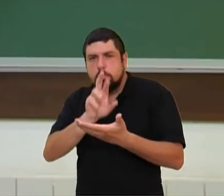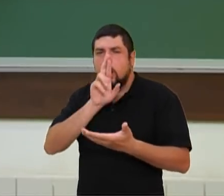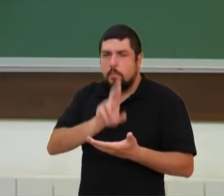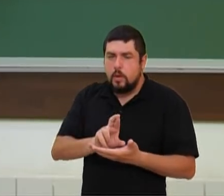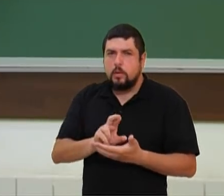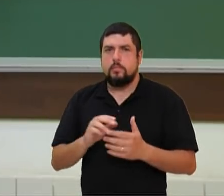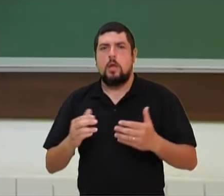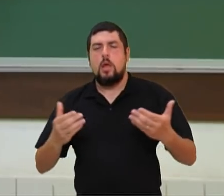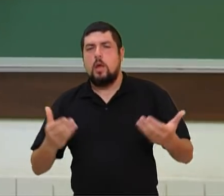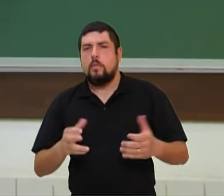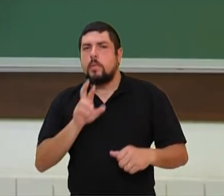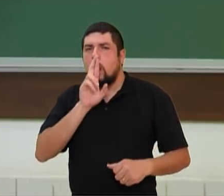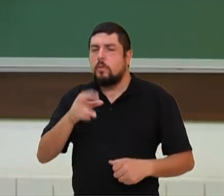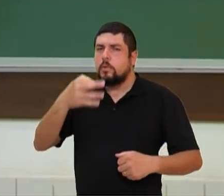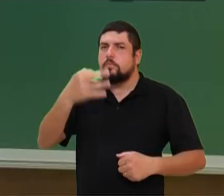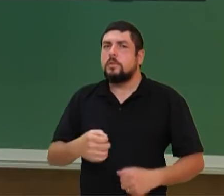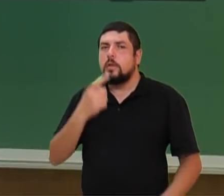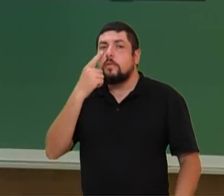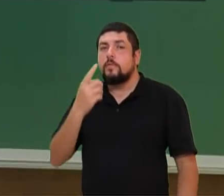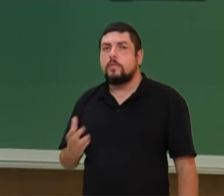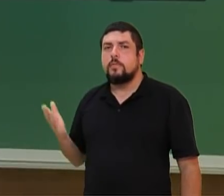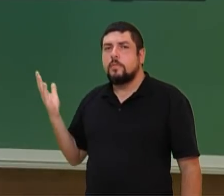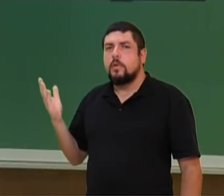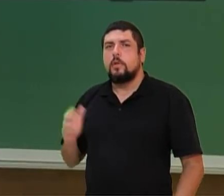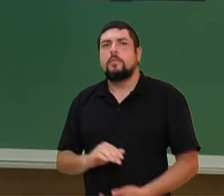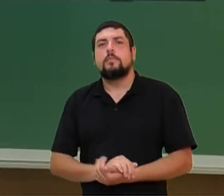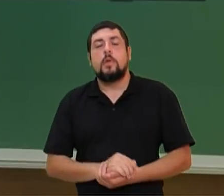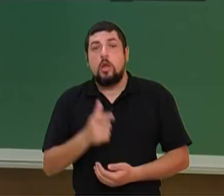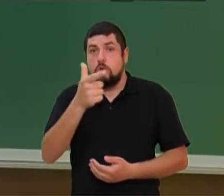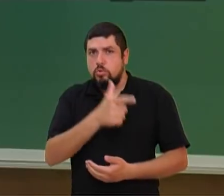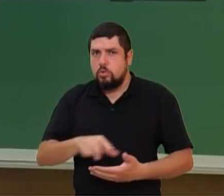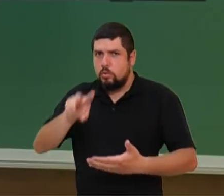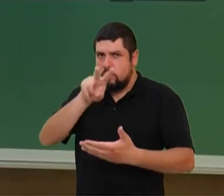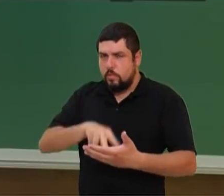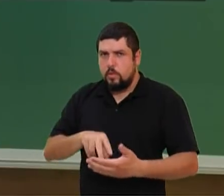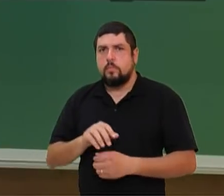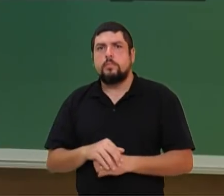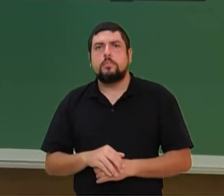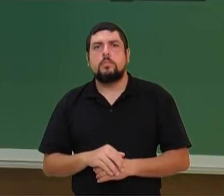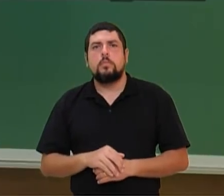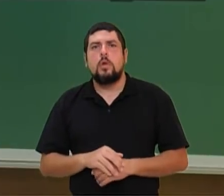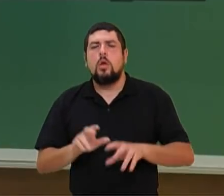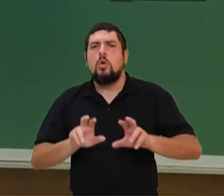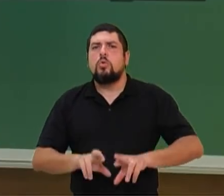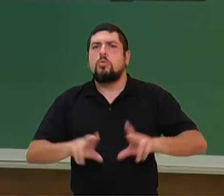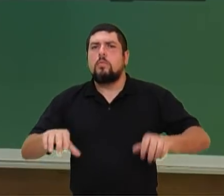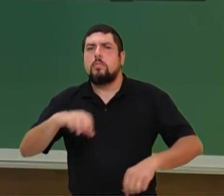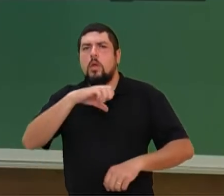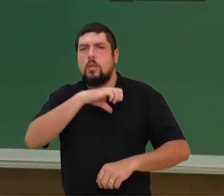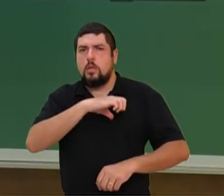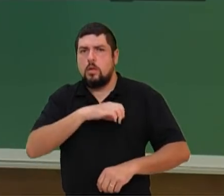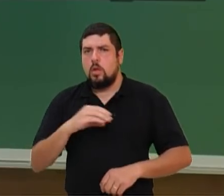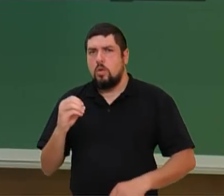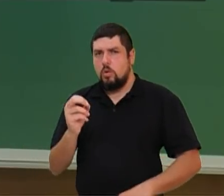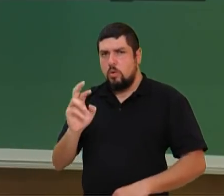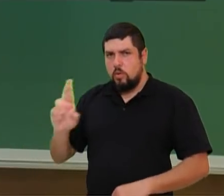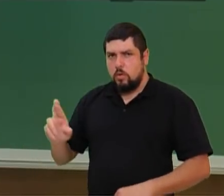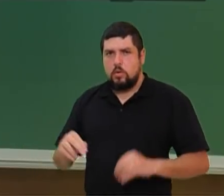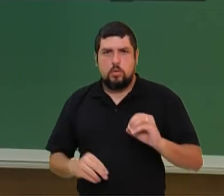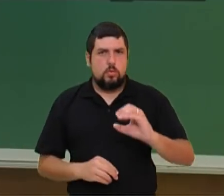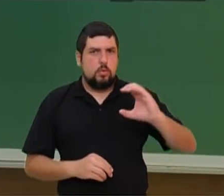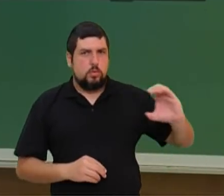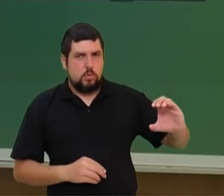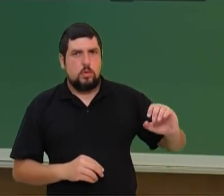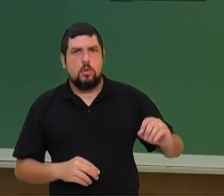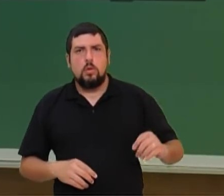Vamos então à resposta correta da questão. Vou ler de novo para vocês. Com relação à diferença da ética do Oriente e do Ocidente,